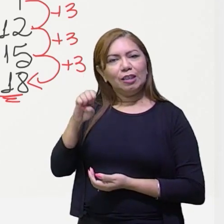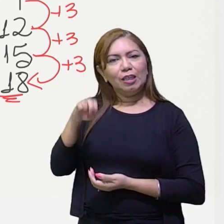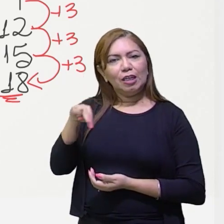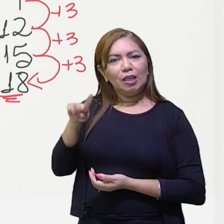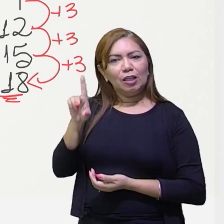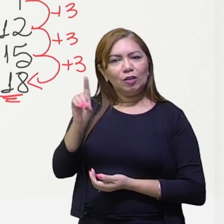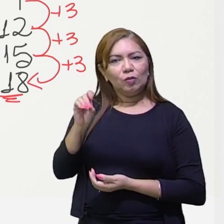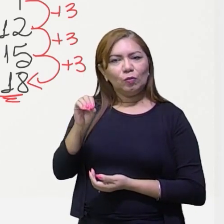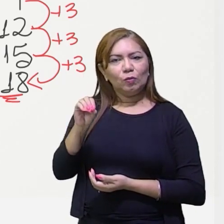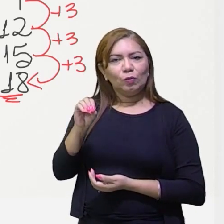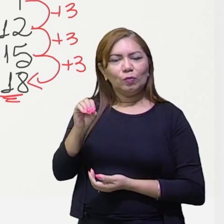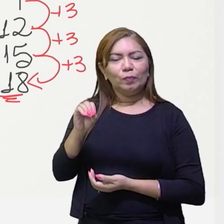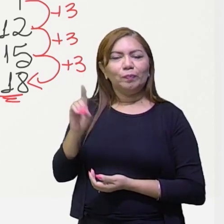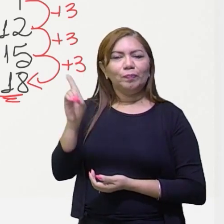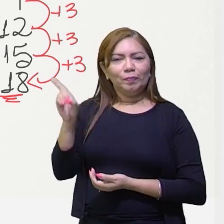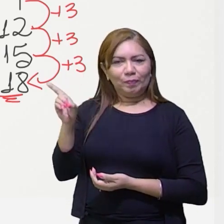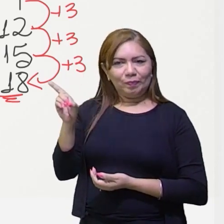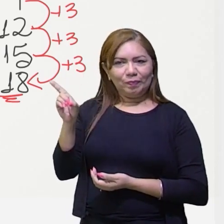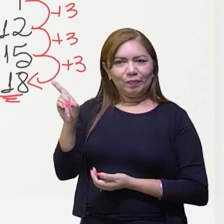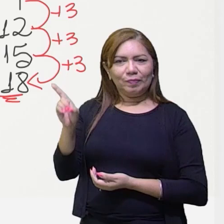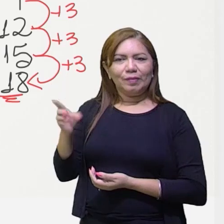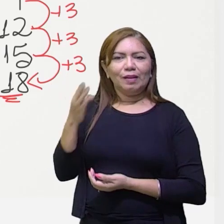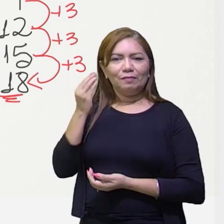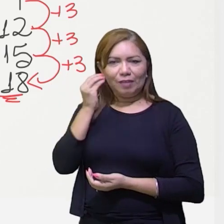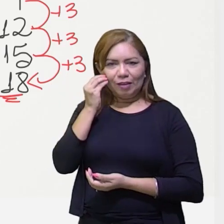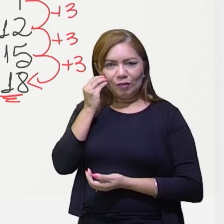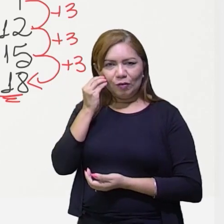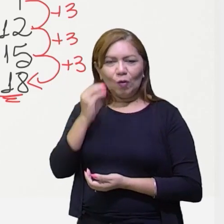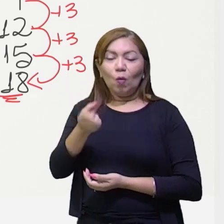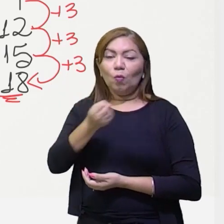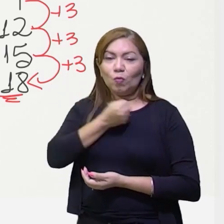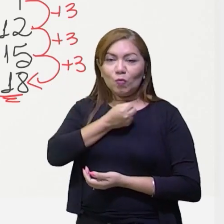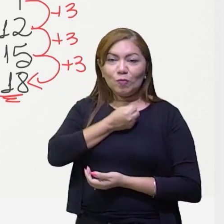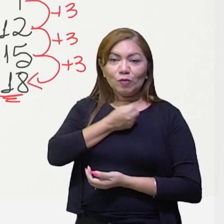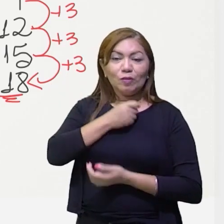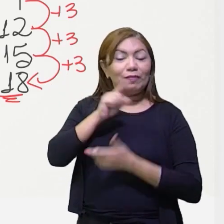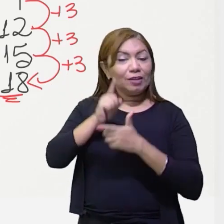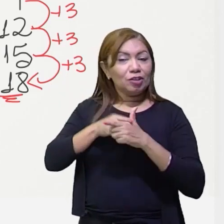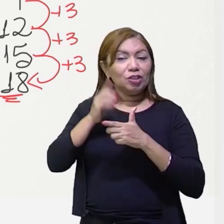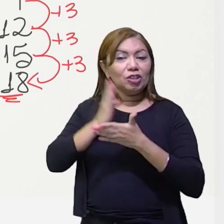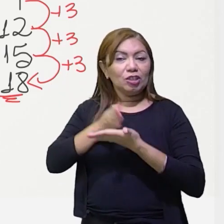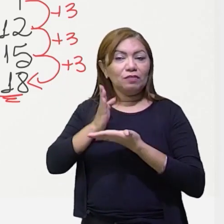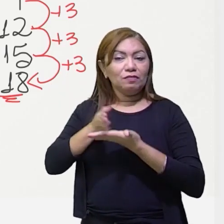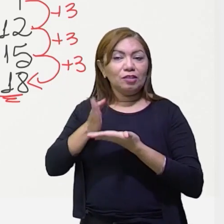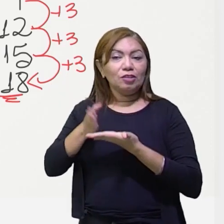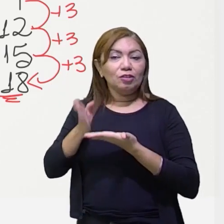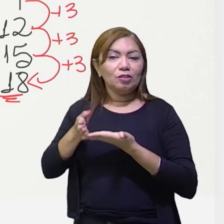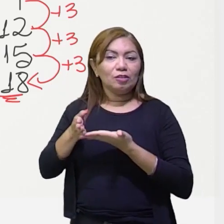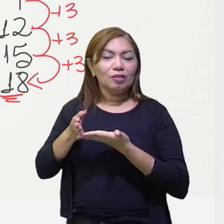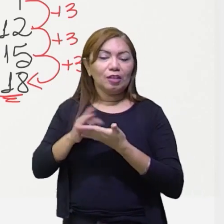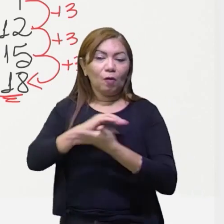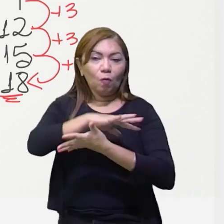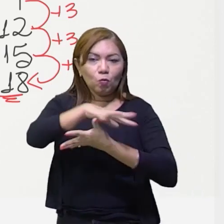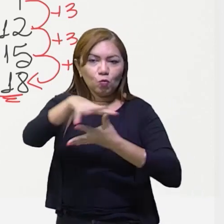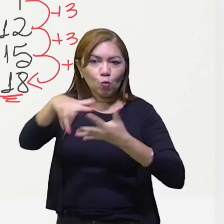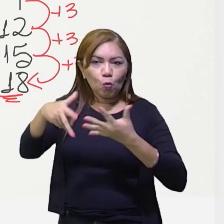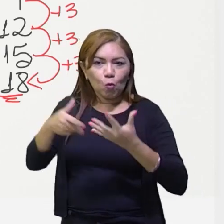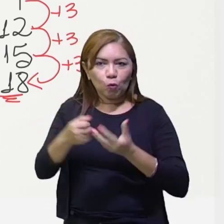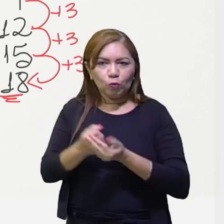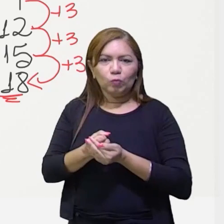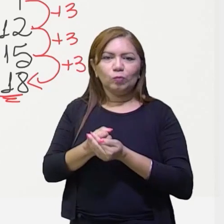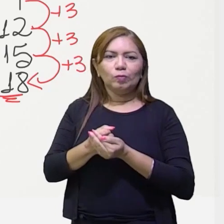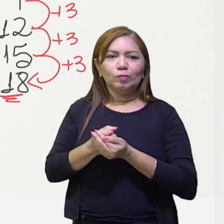Dividendo. O que é o dividendo? É aquele valor pelo qual eu vou dividir ele por outro valor, tá certo? É o